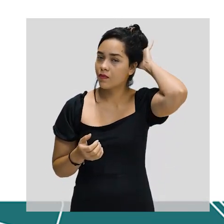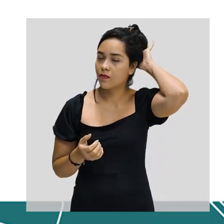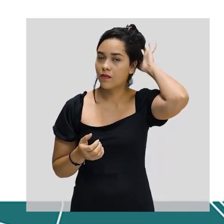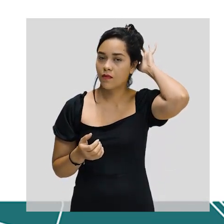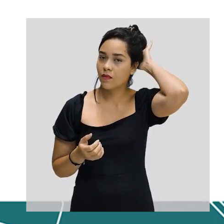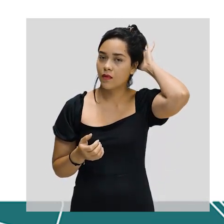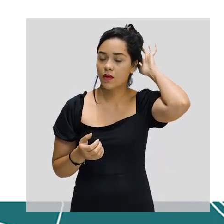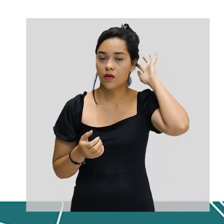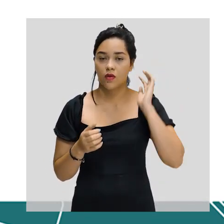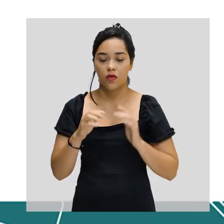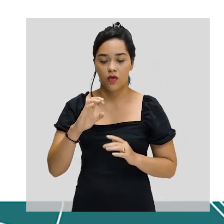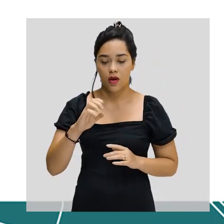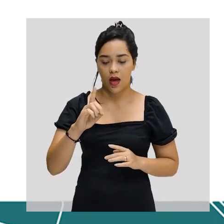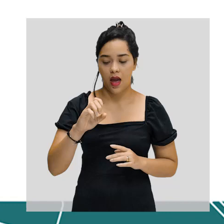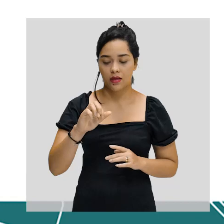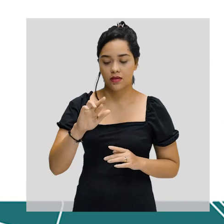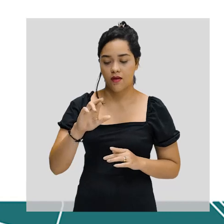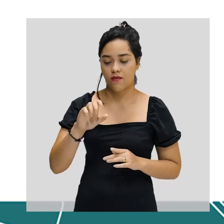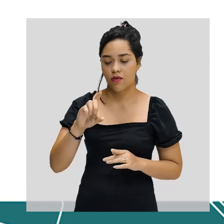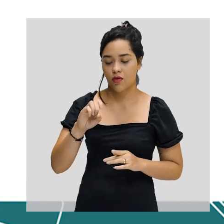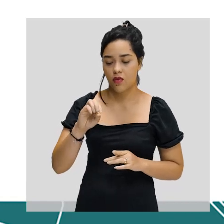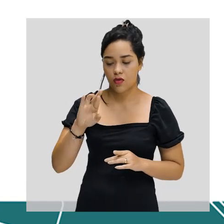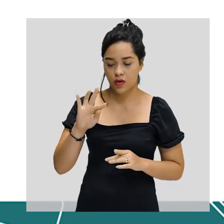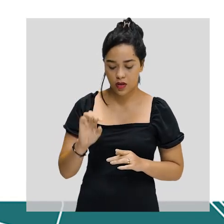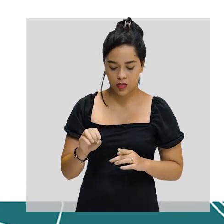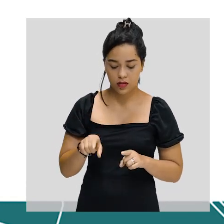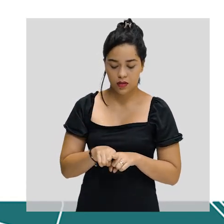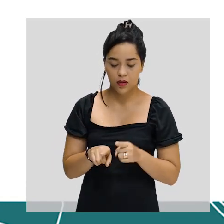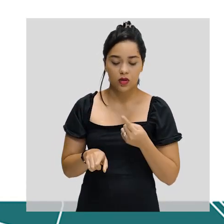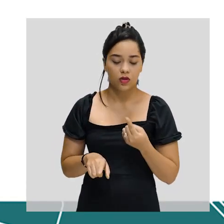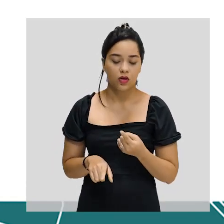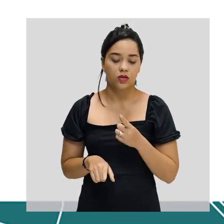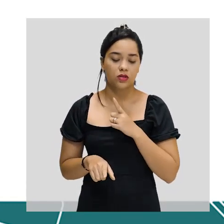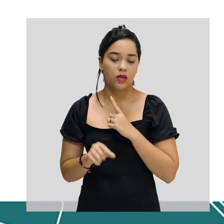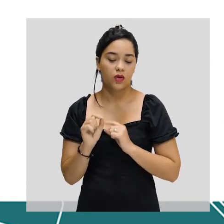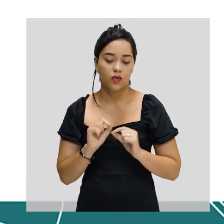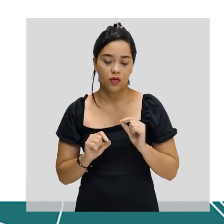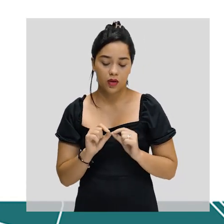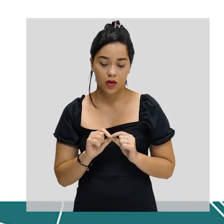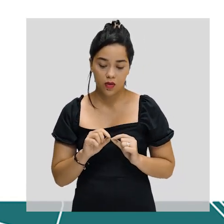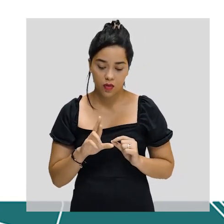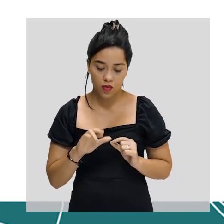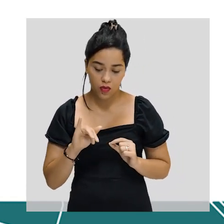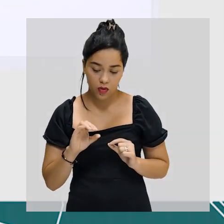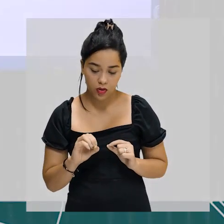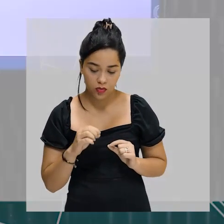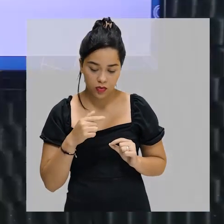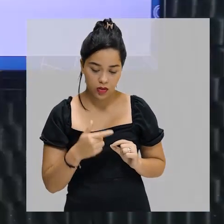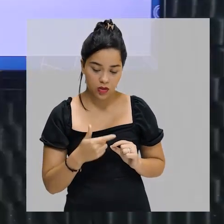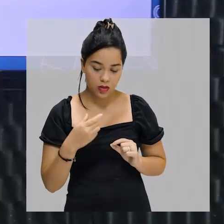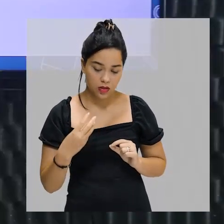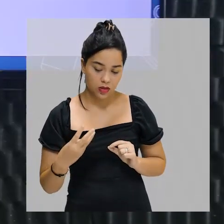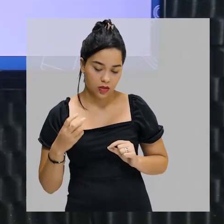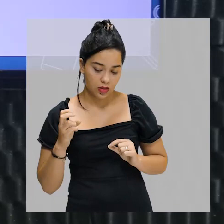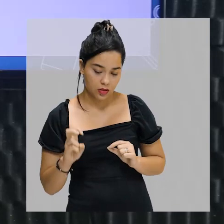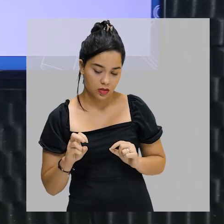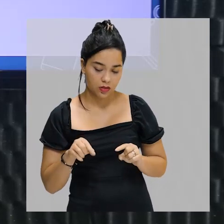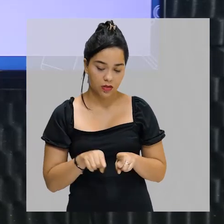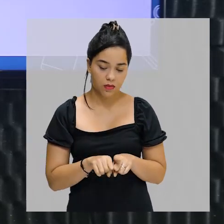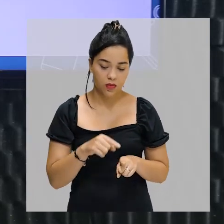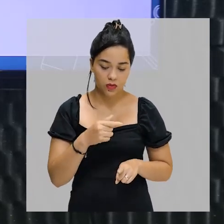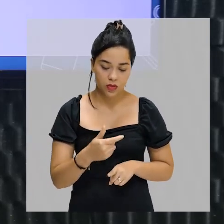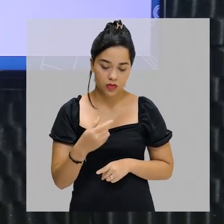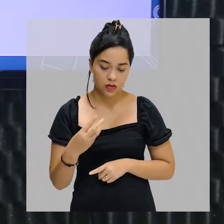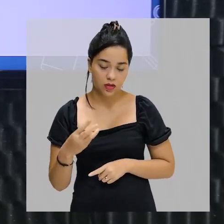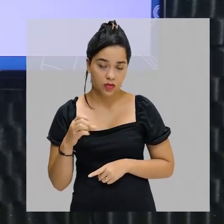hexafluoreto de urânio, tá, ok? Então, nele nós vamos ter o urânio 235, o verdinho, e o